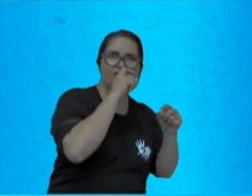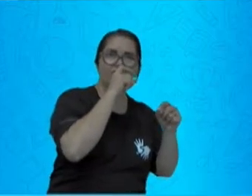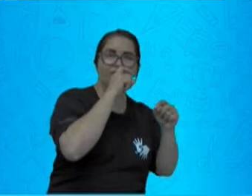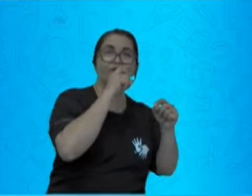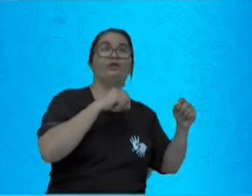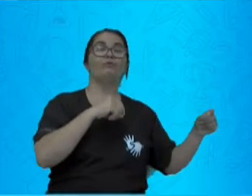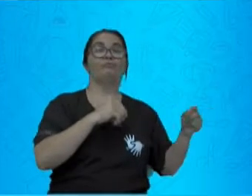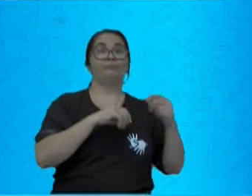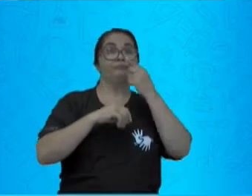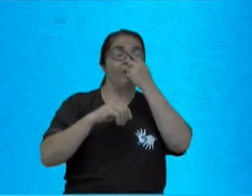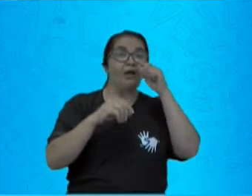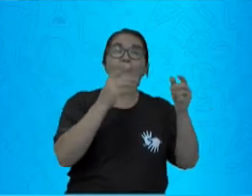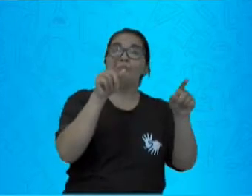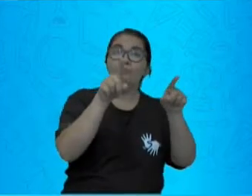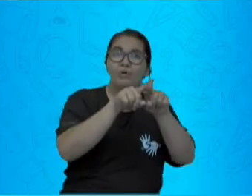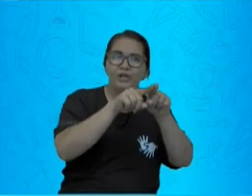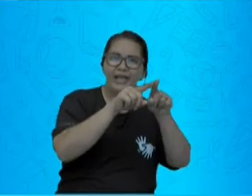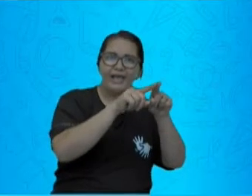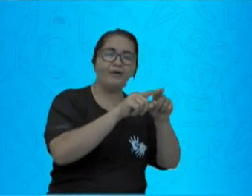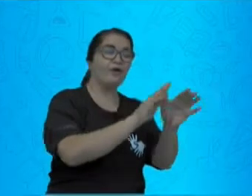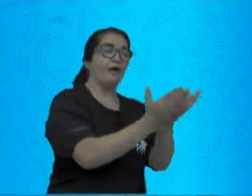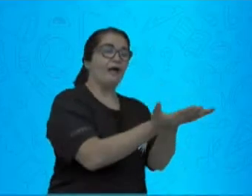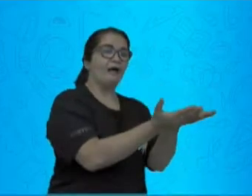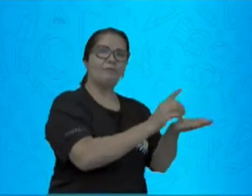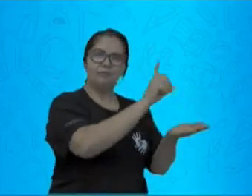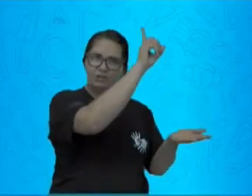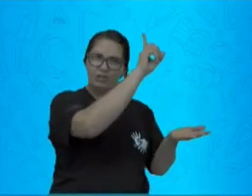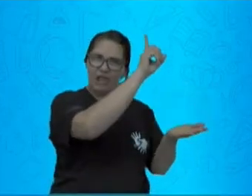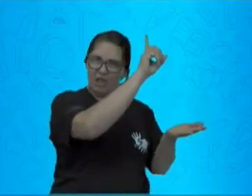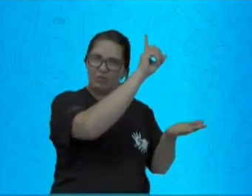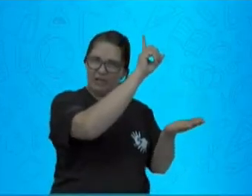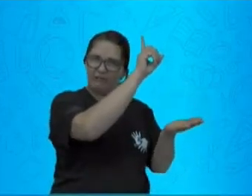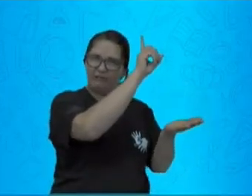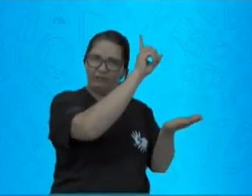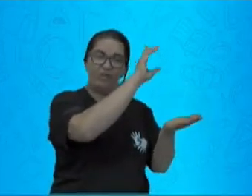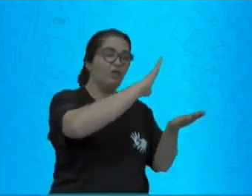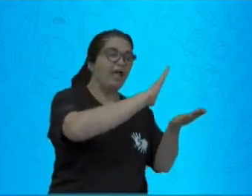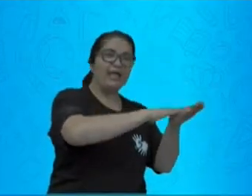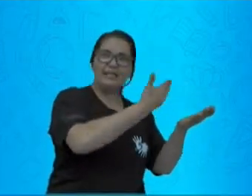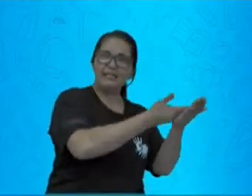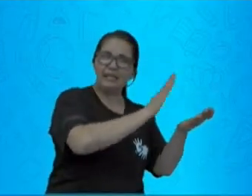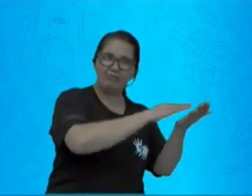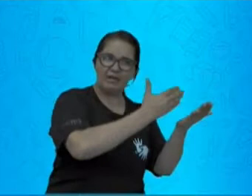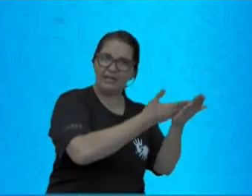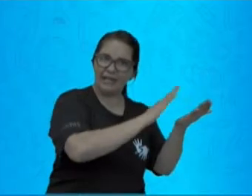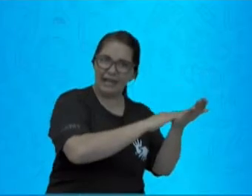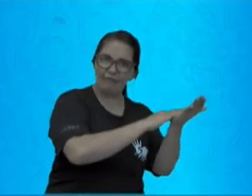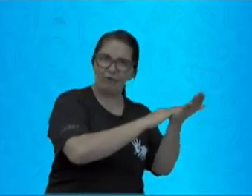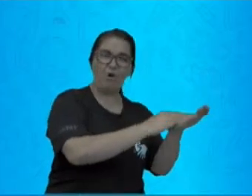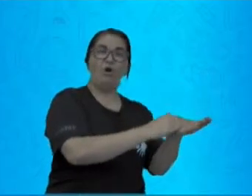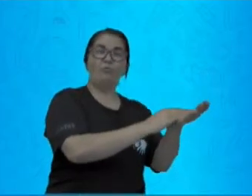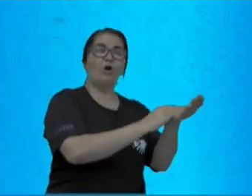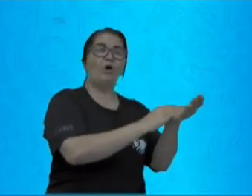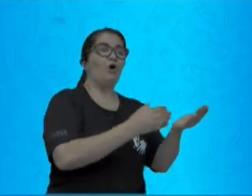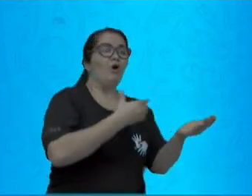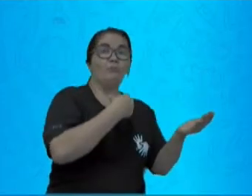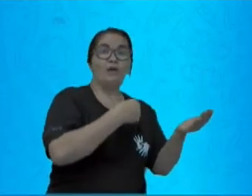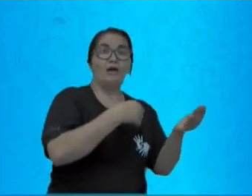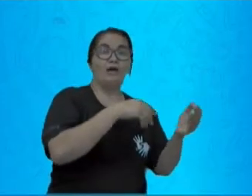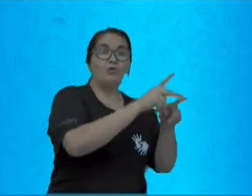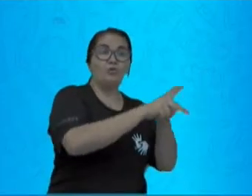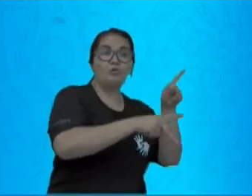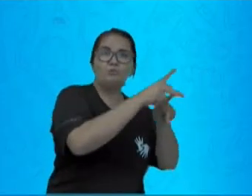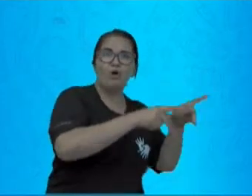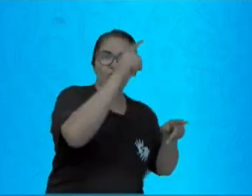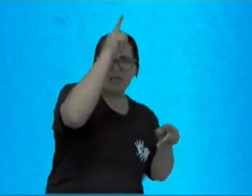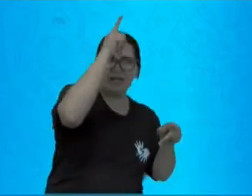igreja e traduz a Bíblia para o alemão. Porque, de acordo com as 95 teses, ele defende que cada